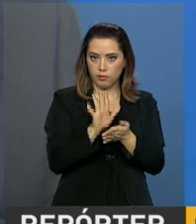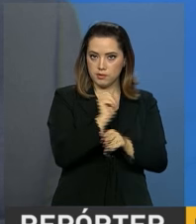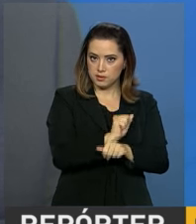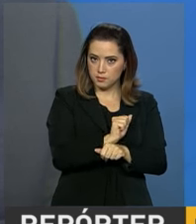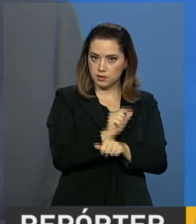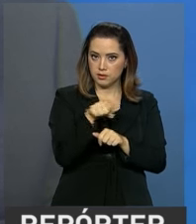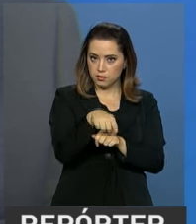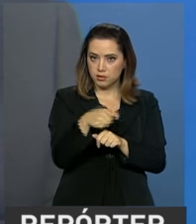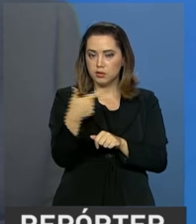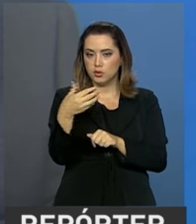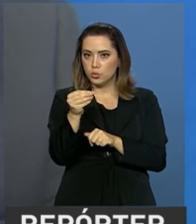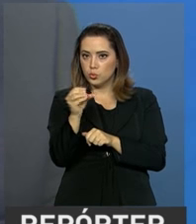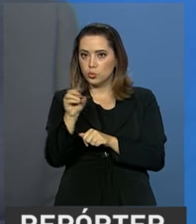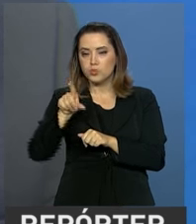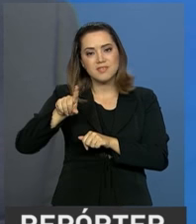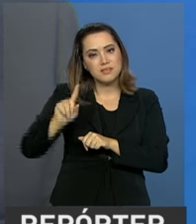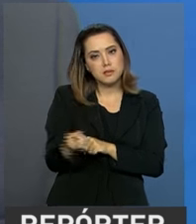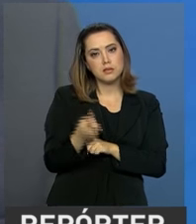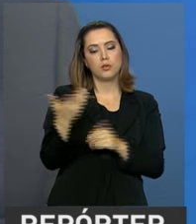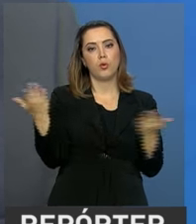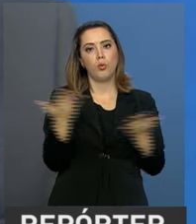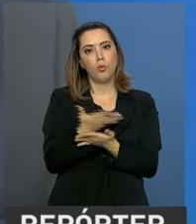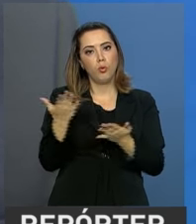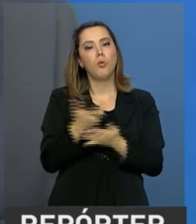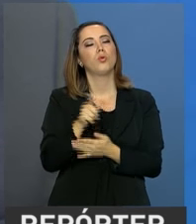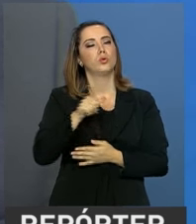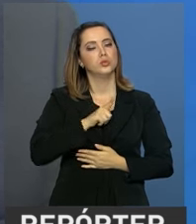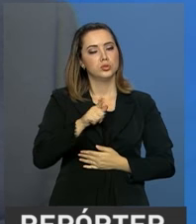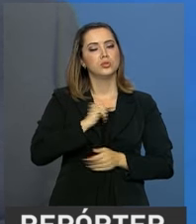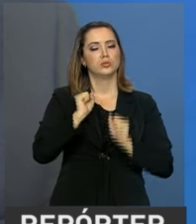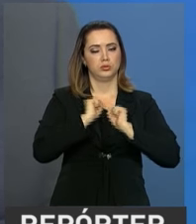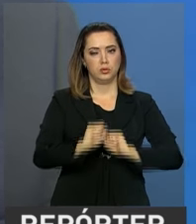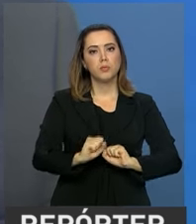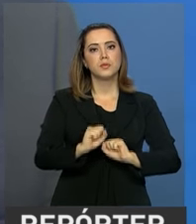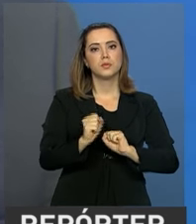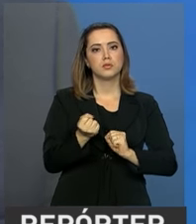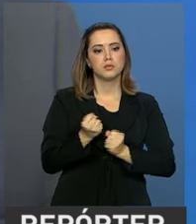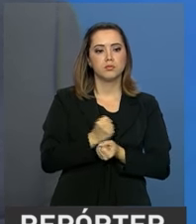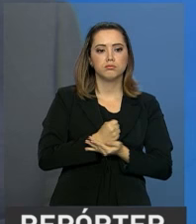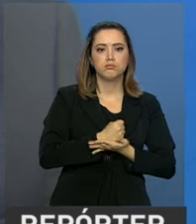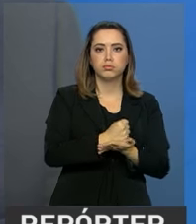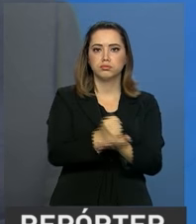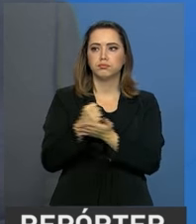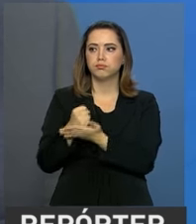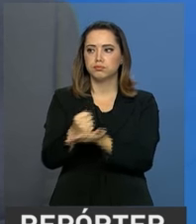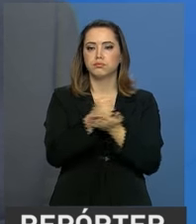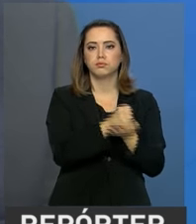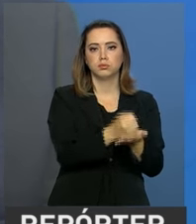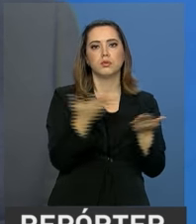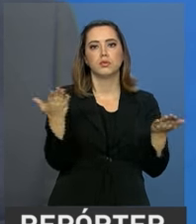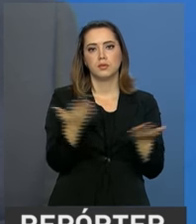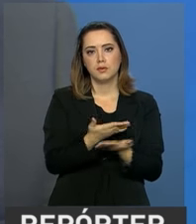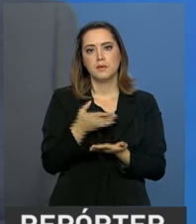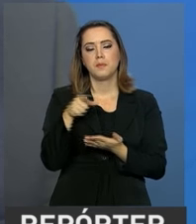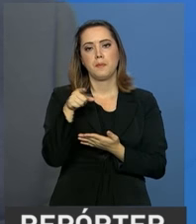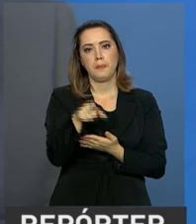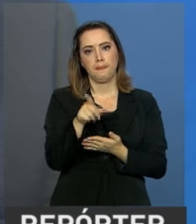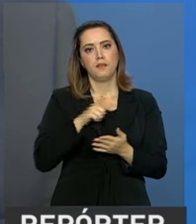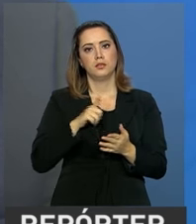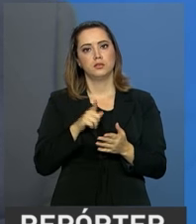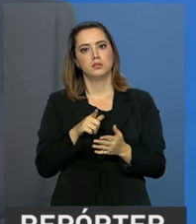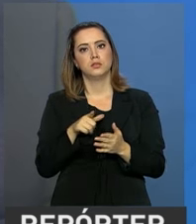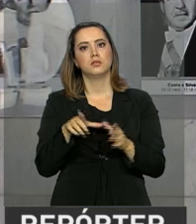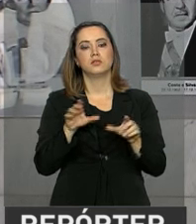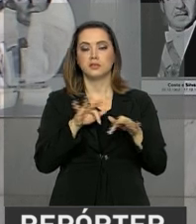número de 200 mil é um número hoje apto para atender esse conjunto